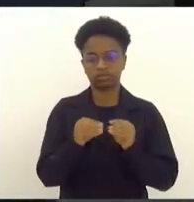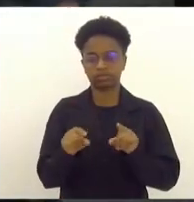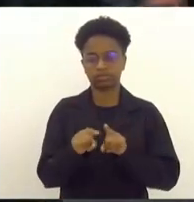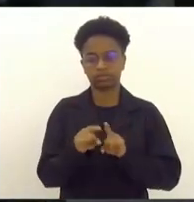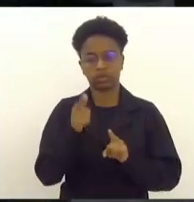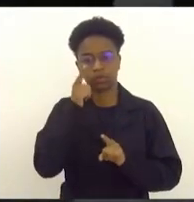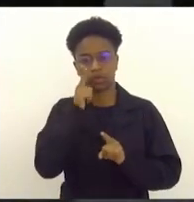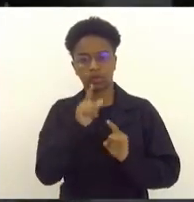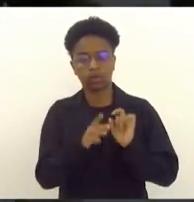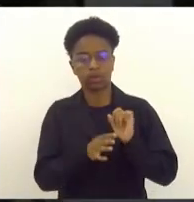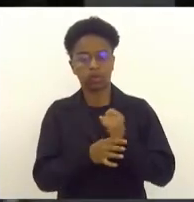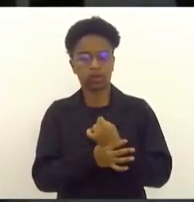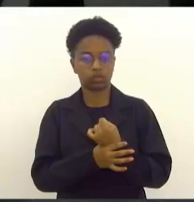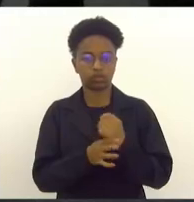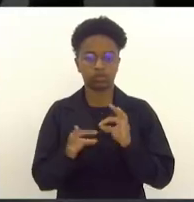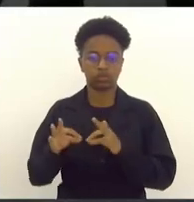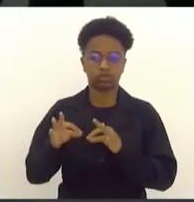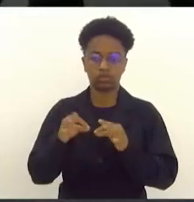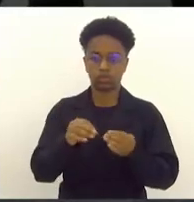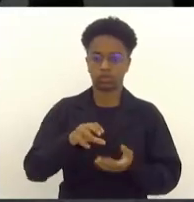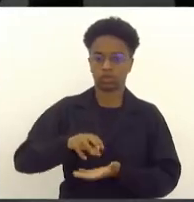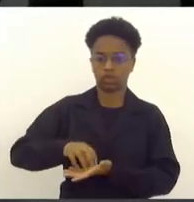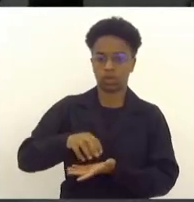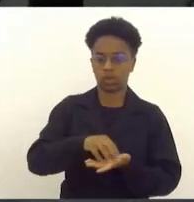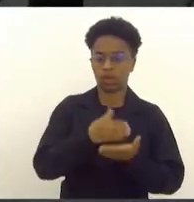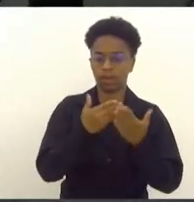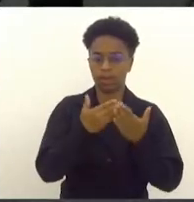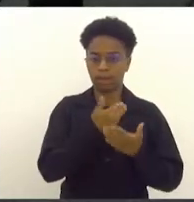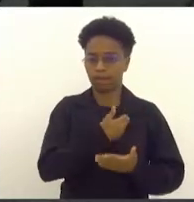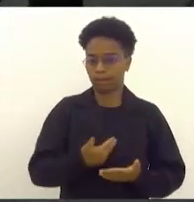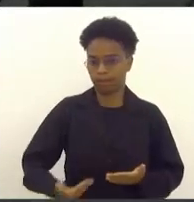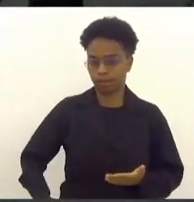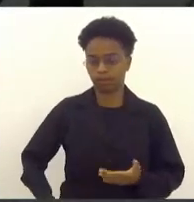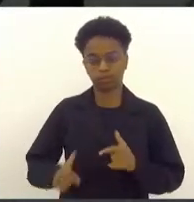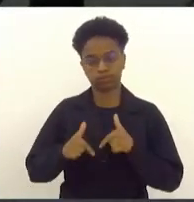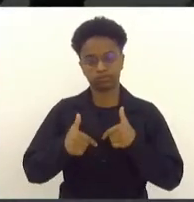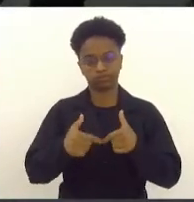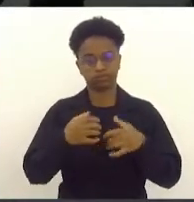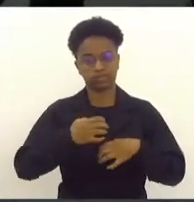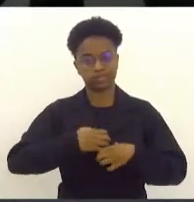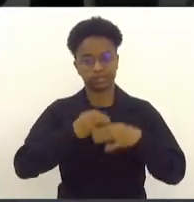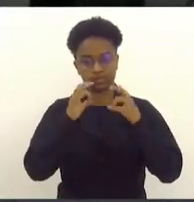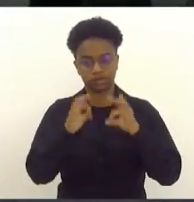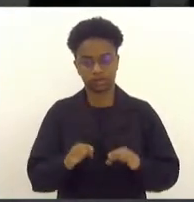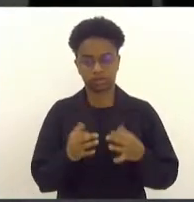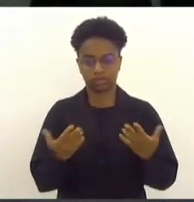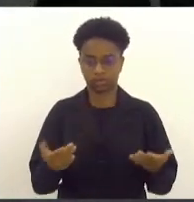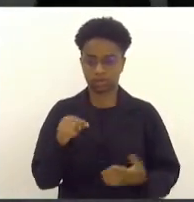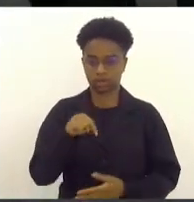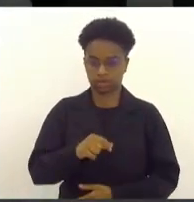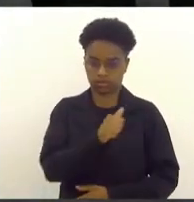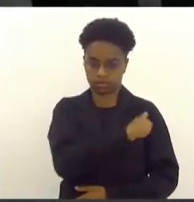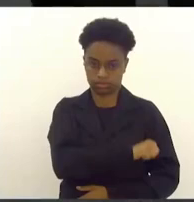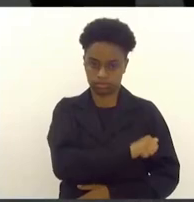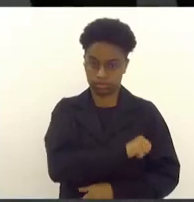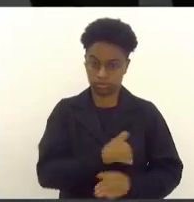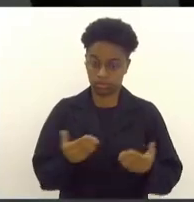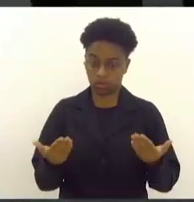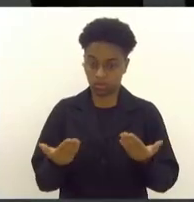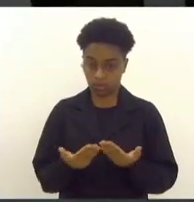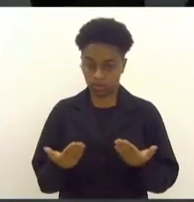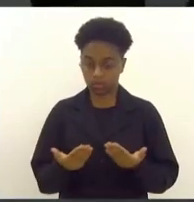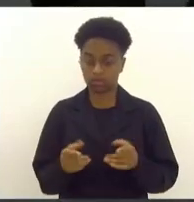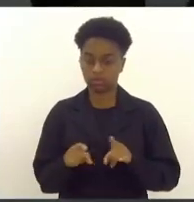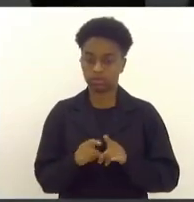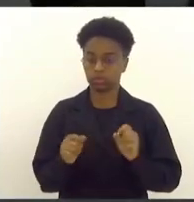garantindo aí que todos os órgãos públicos Execute de maneira concreta então o Rio de Janeiro de hoje ser um presidente que